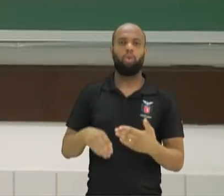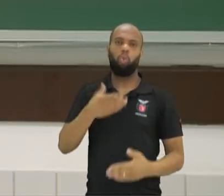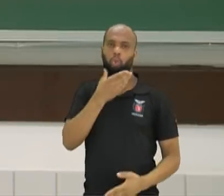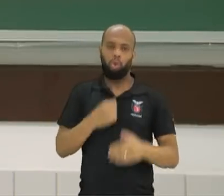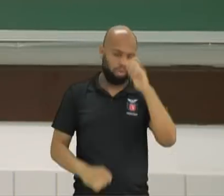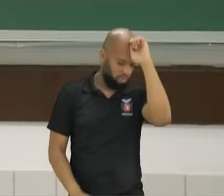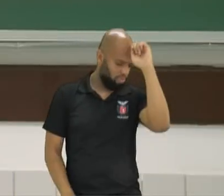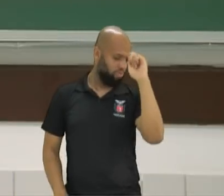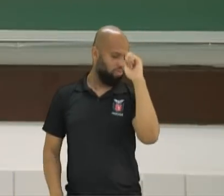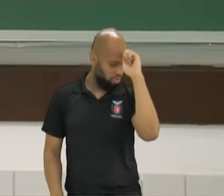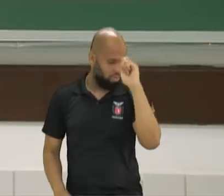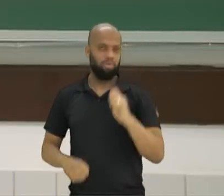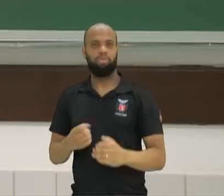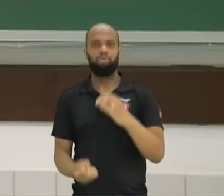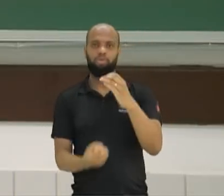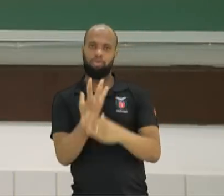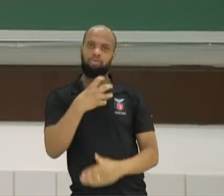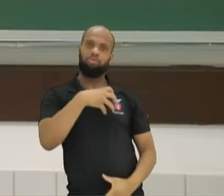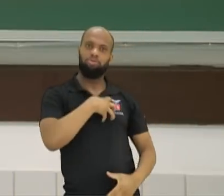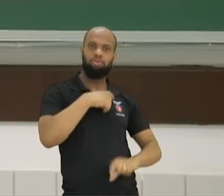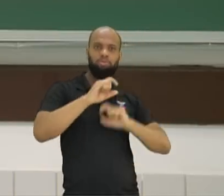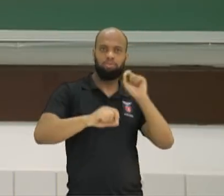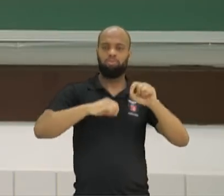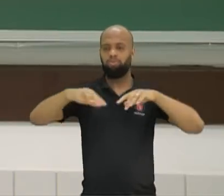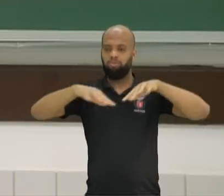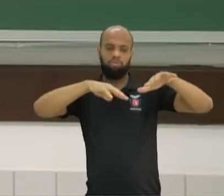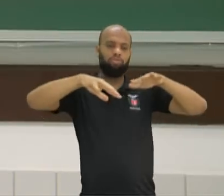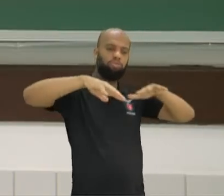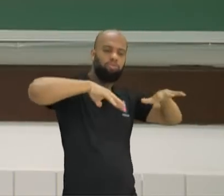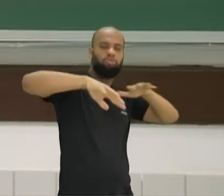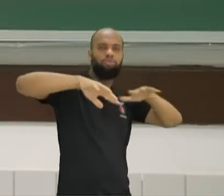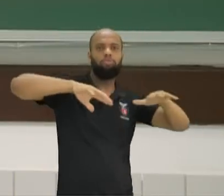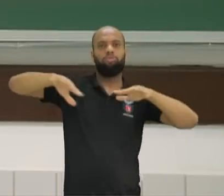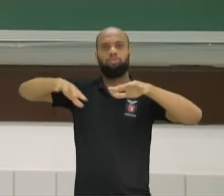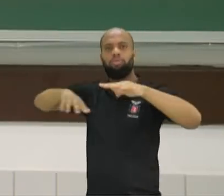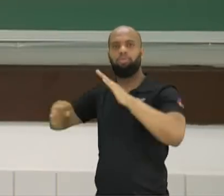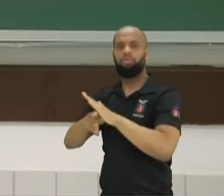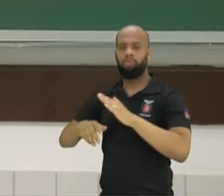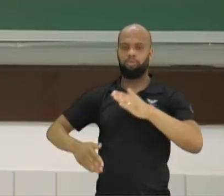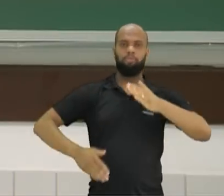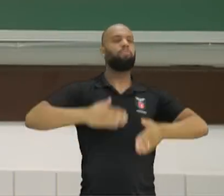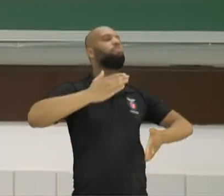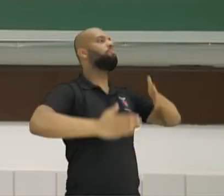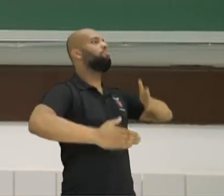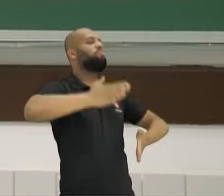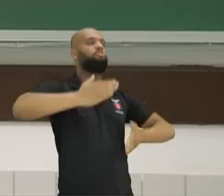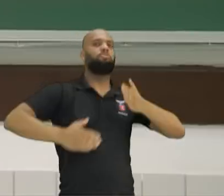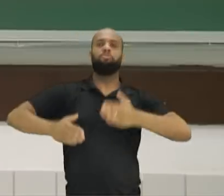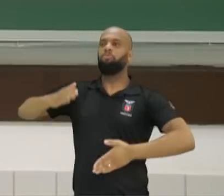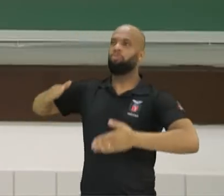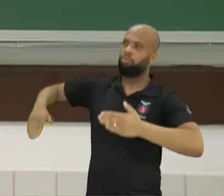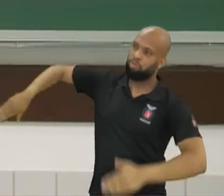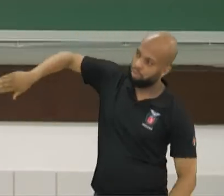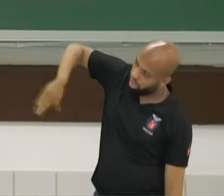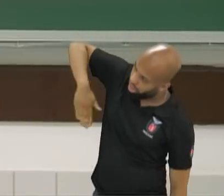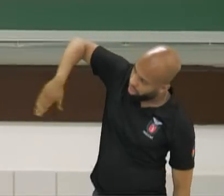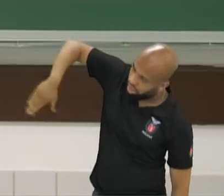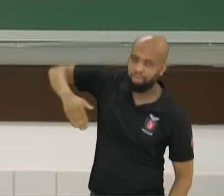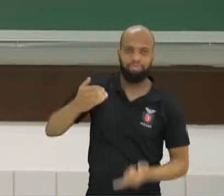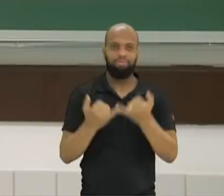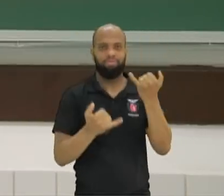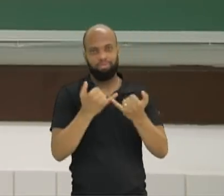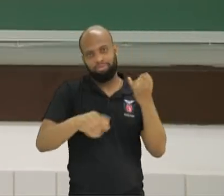acabou inventando essa movimentação do robô, essa movimentação que imita o robô ou